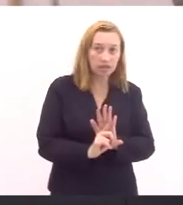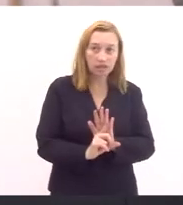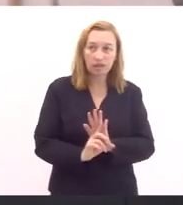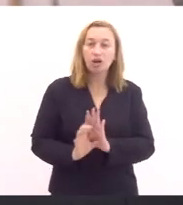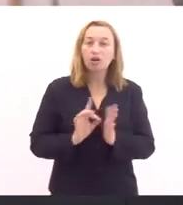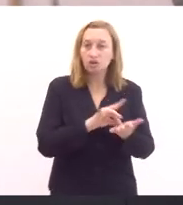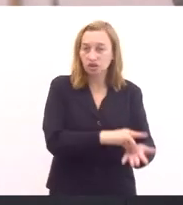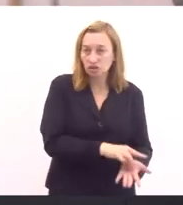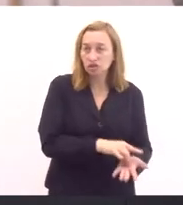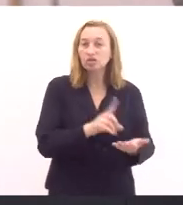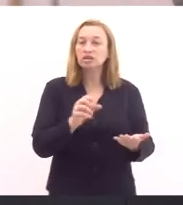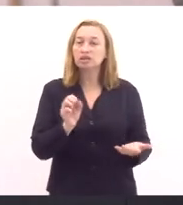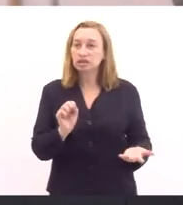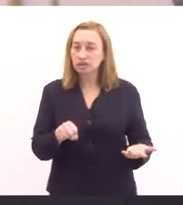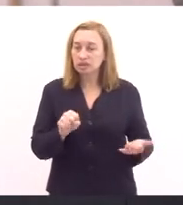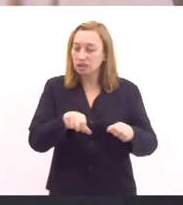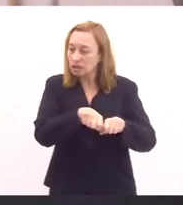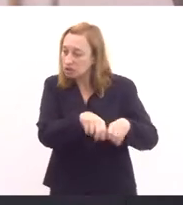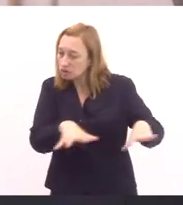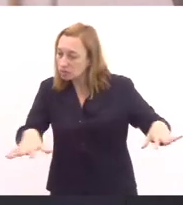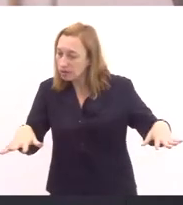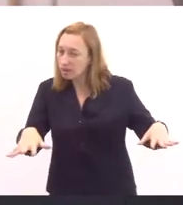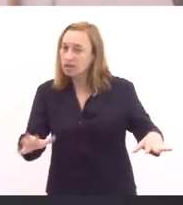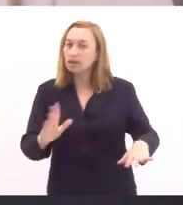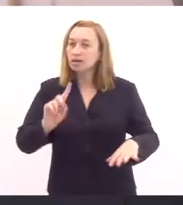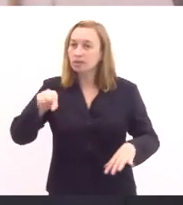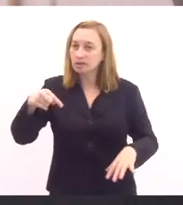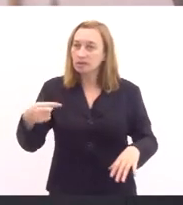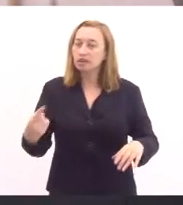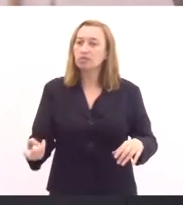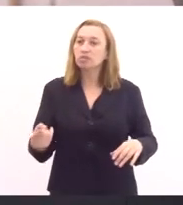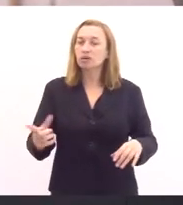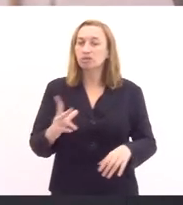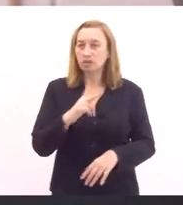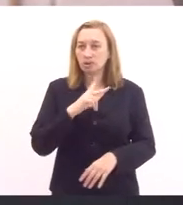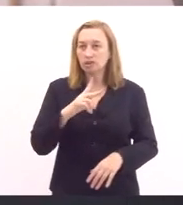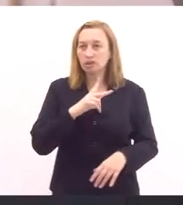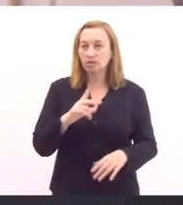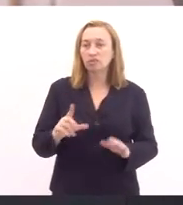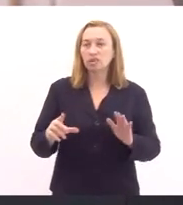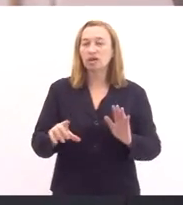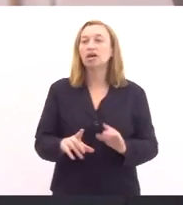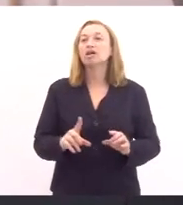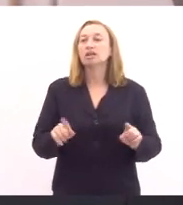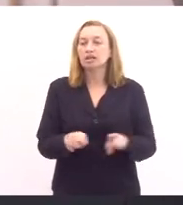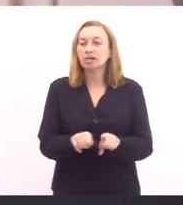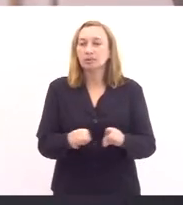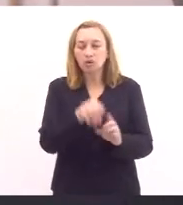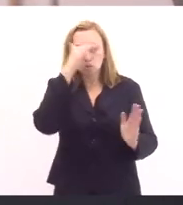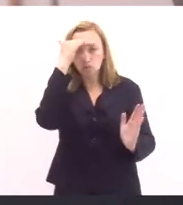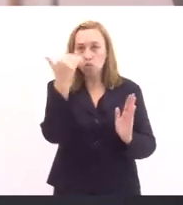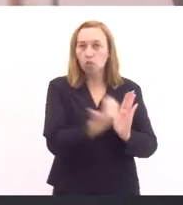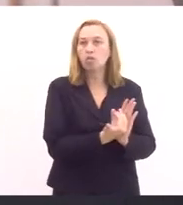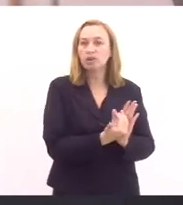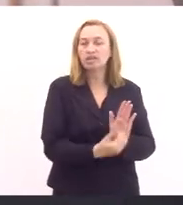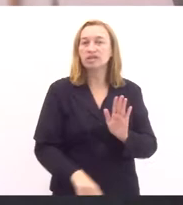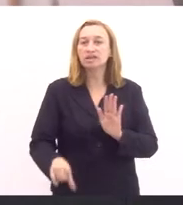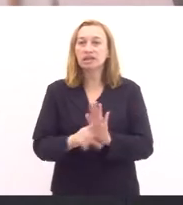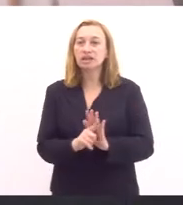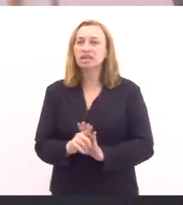valer original a gente fez a lei de tendendo para os privados também fizemos o cúmplice dessa lei na